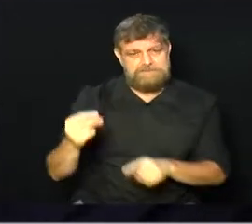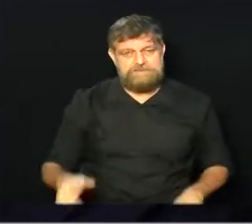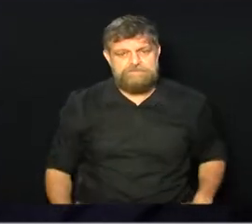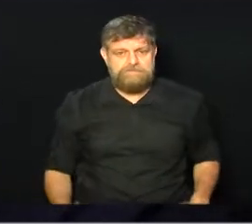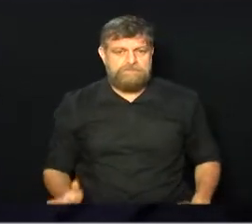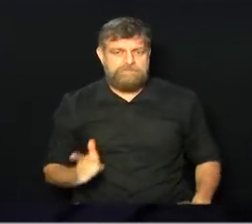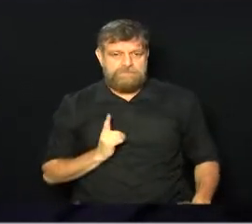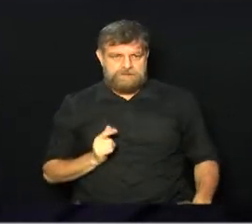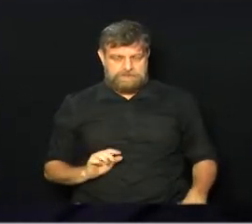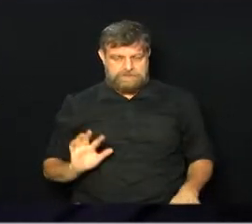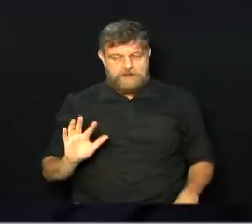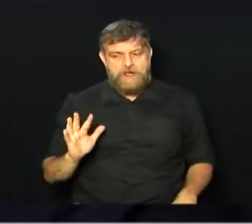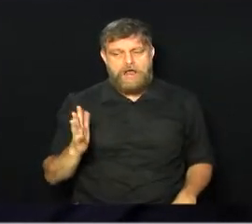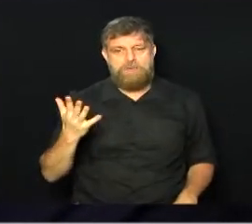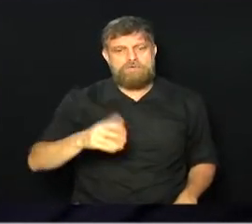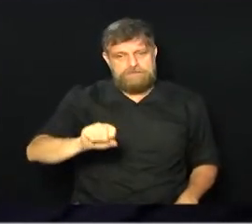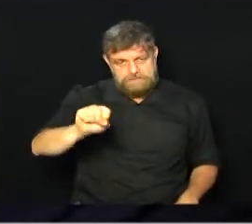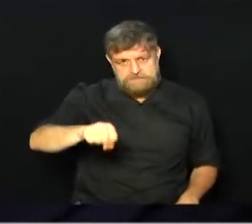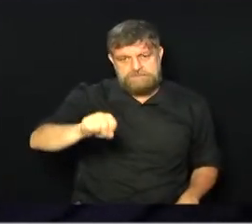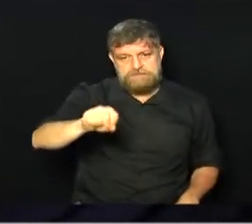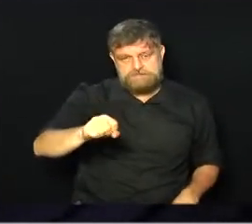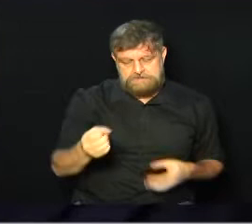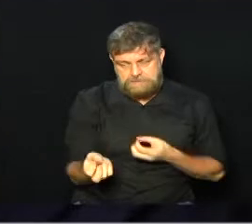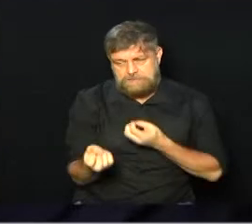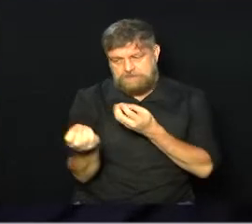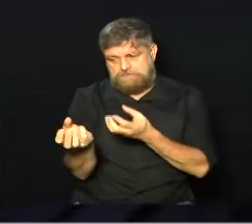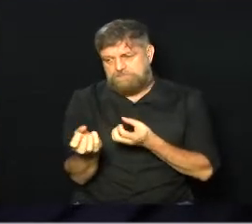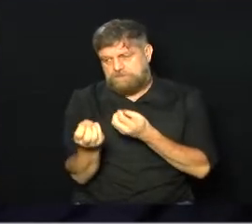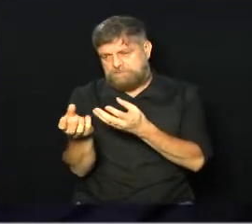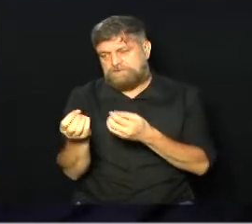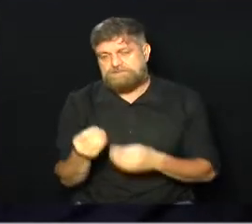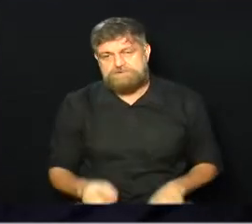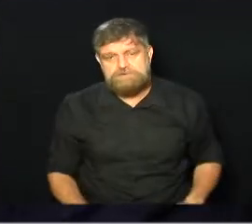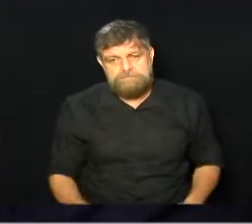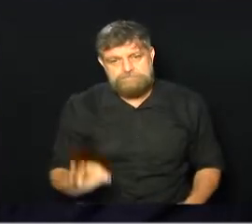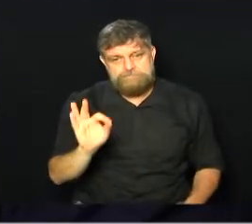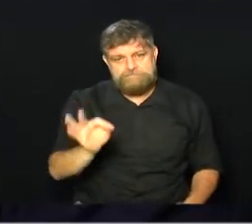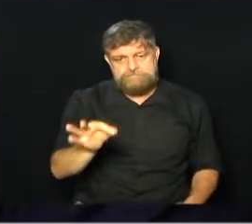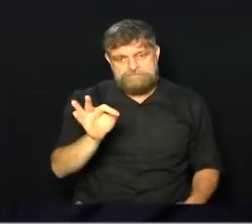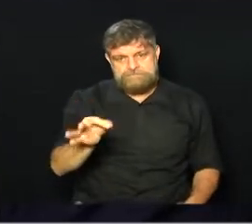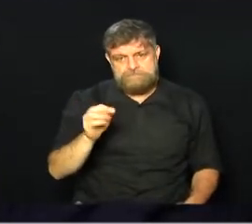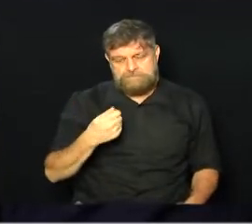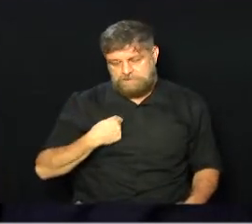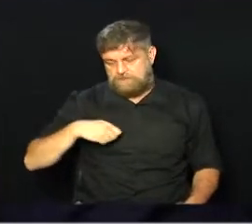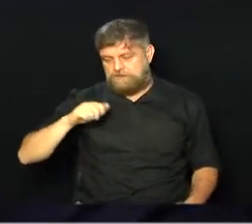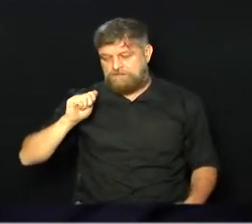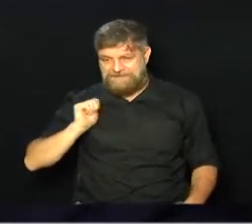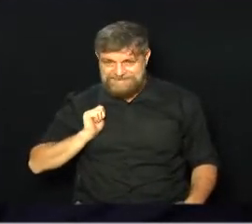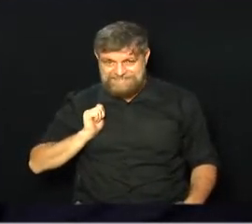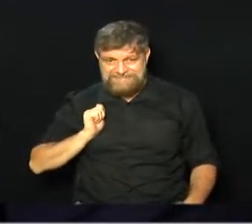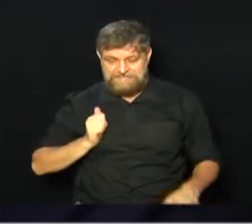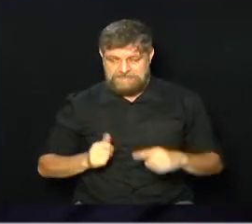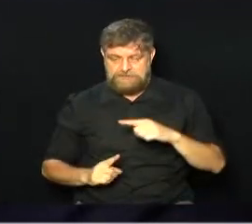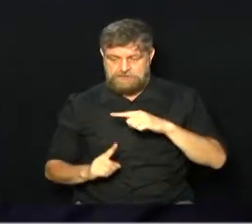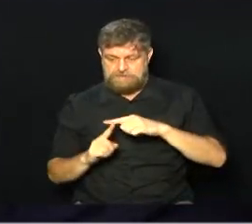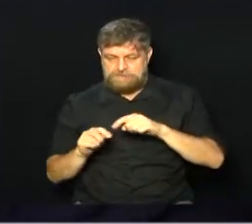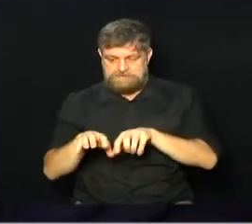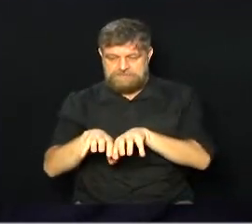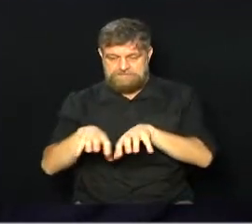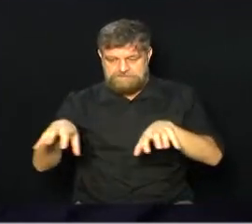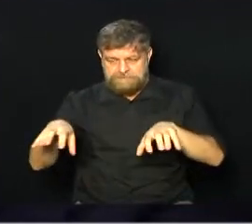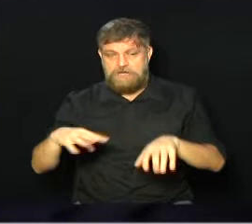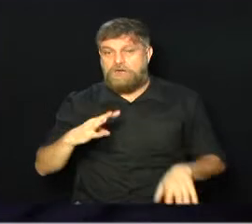parte, acontece mesmo, pode, essa informação, com certeza, do Atlético de Madrid é verdadeira. Inclusive